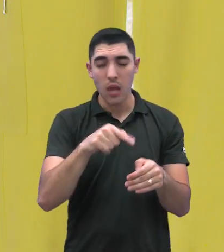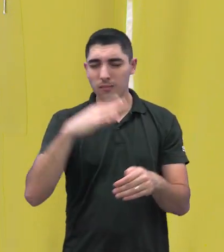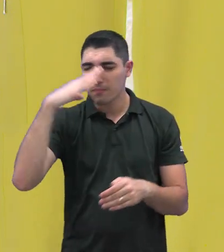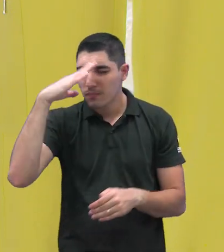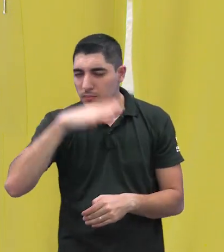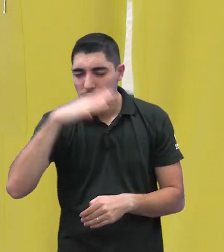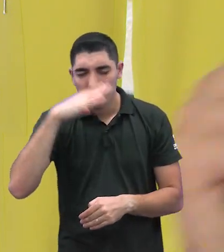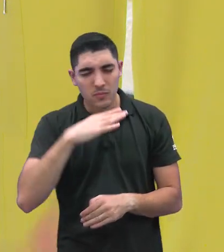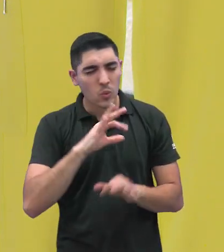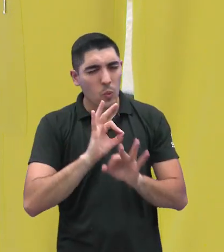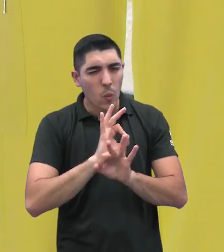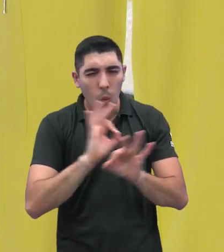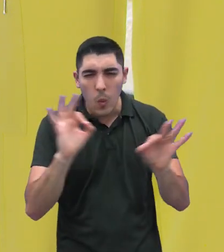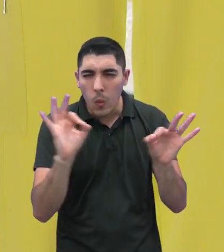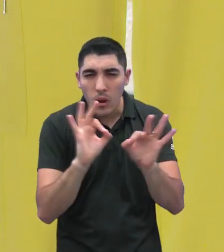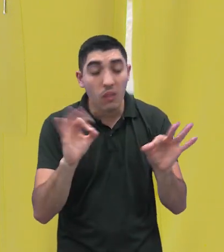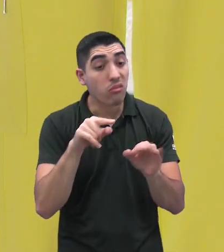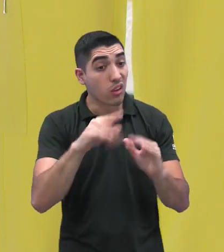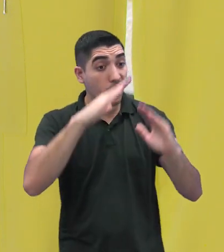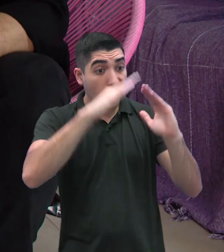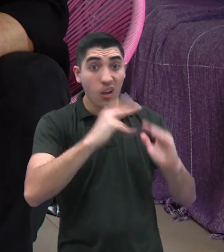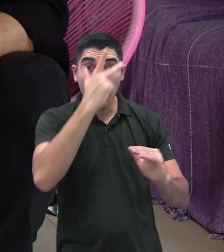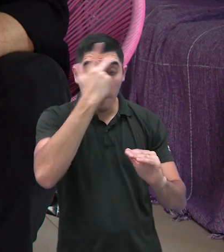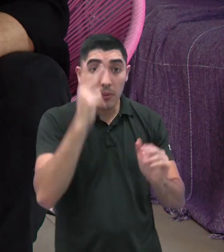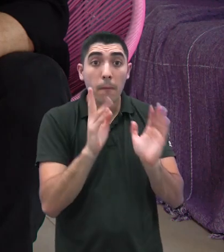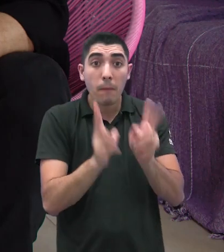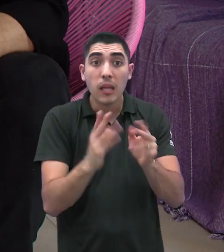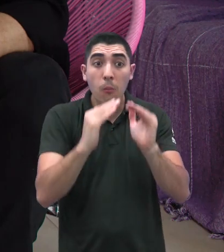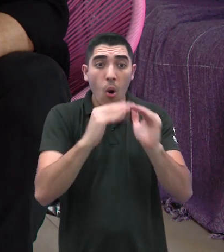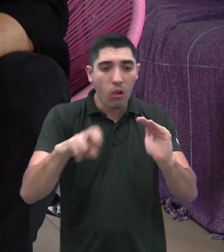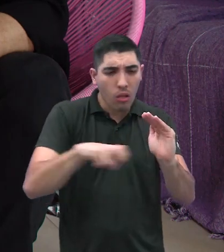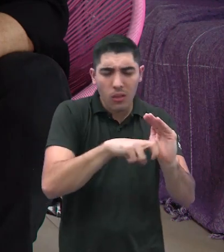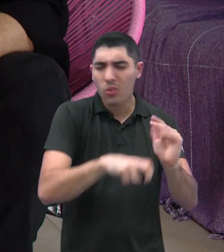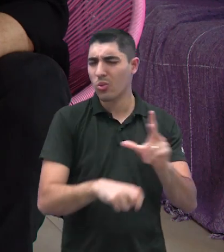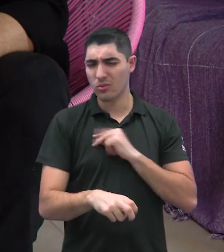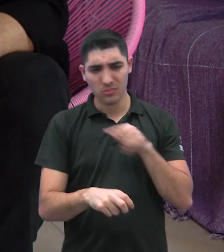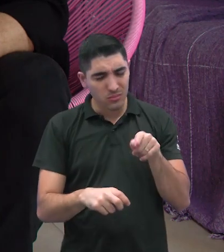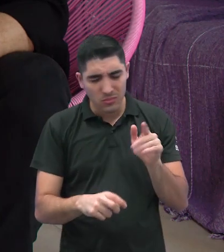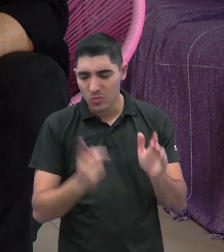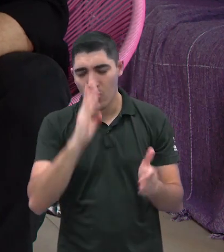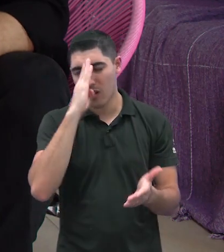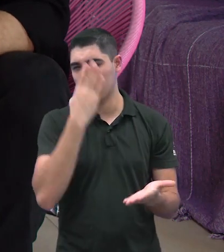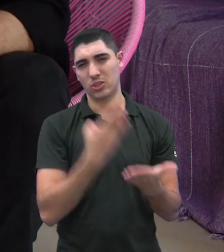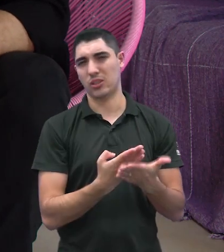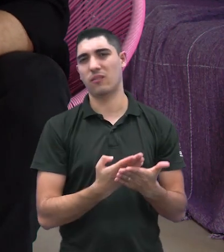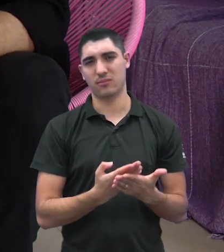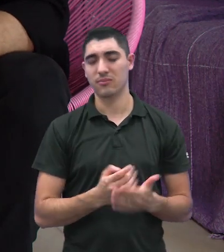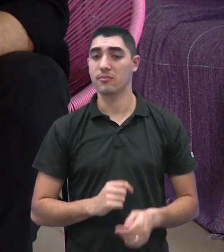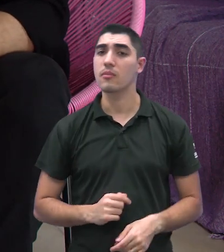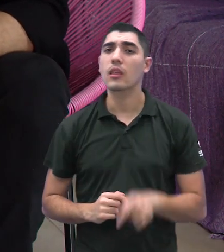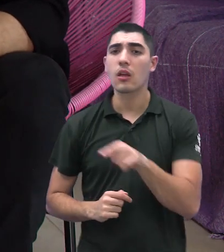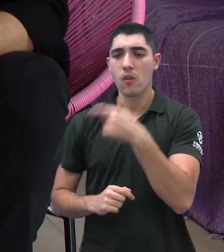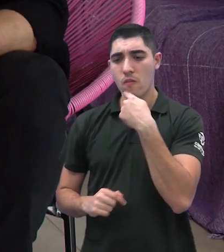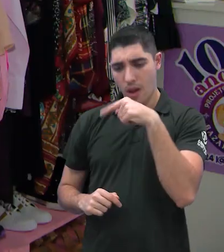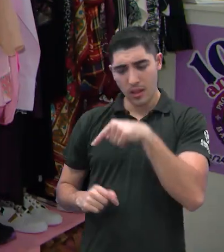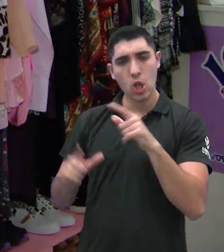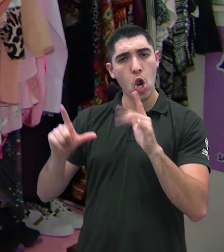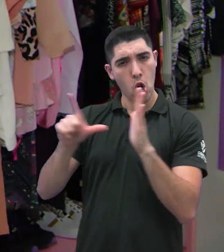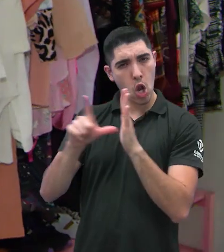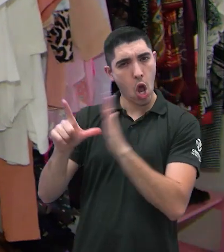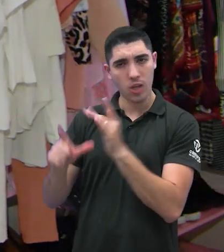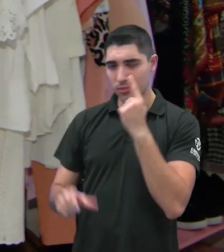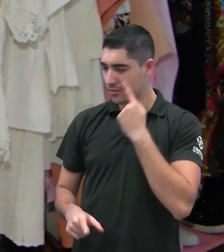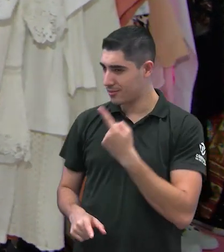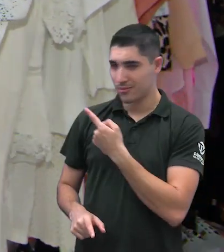de podre e vivendo dentro da casa do tutor. É difícil, né? Inacreditável. Patrícia, e você citou o Bazar, que é inclusive